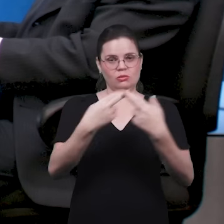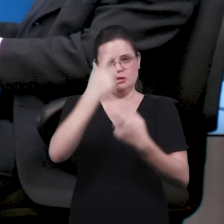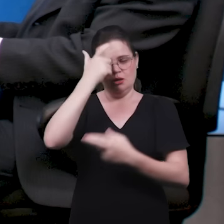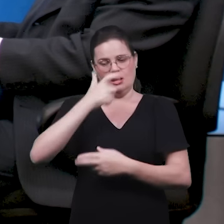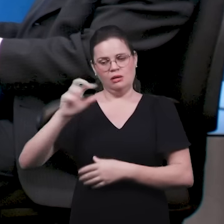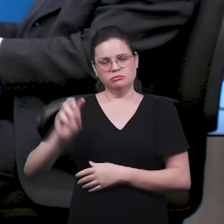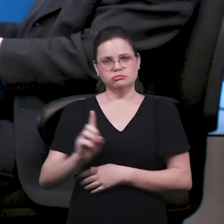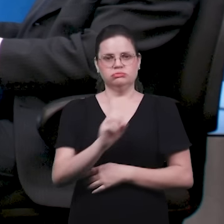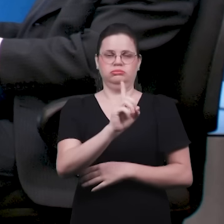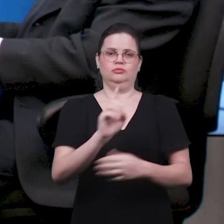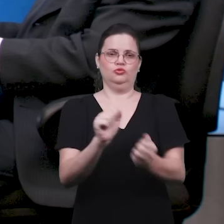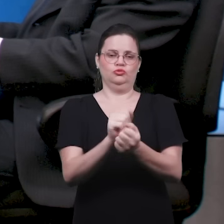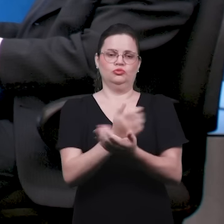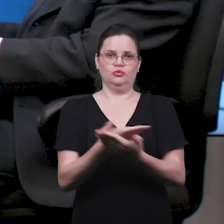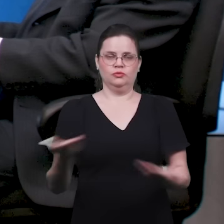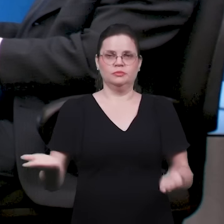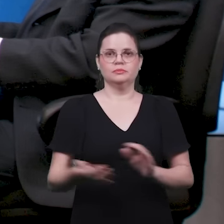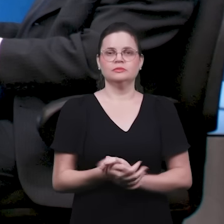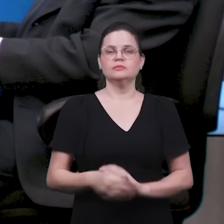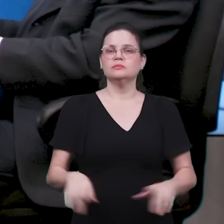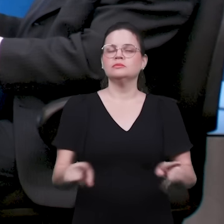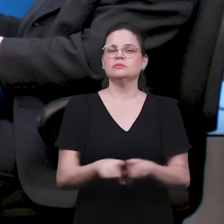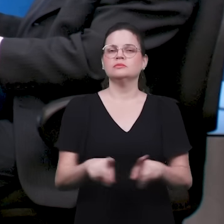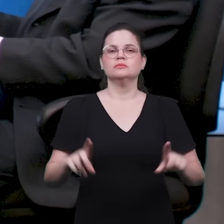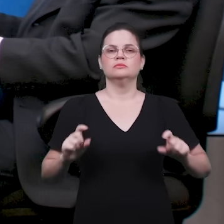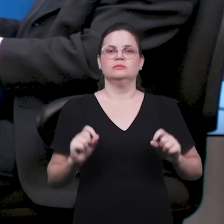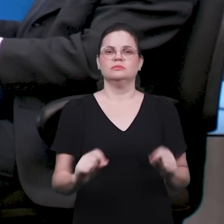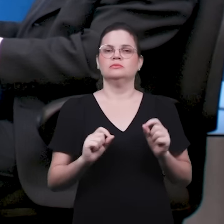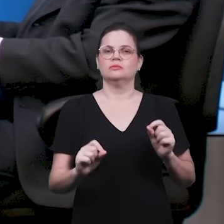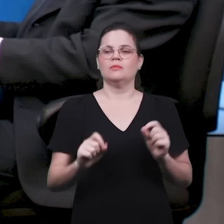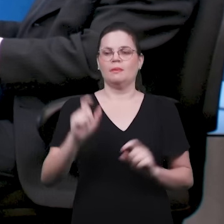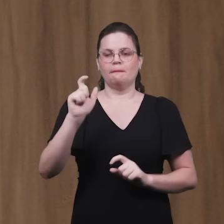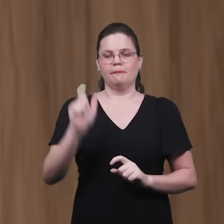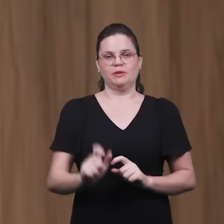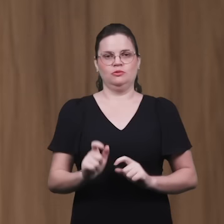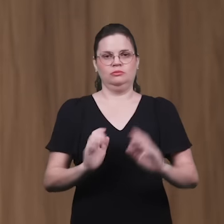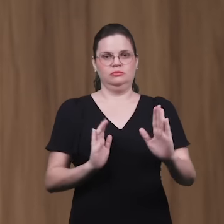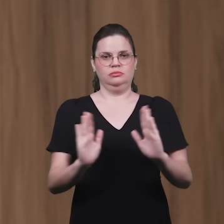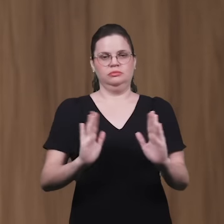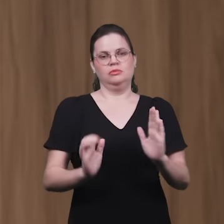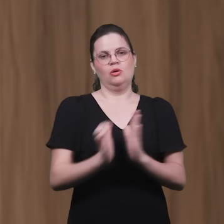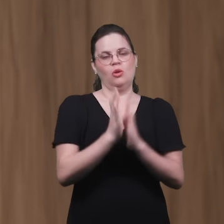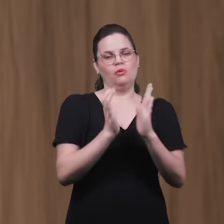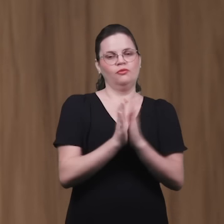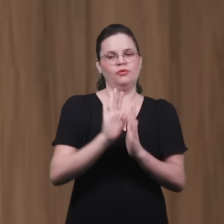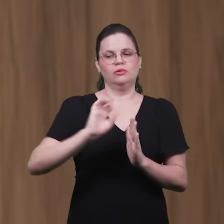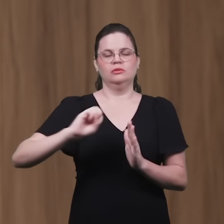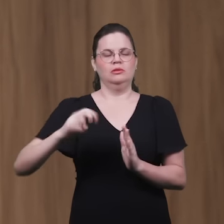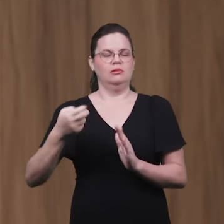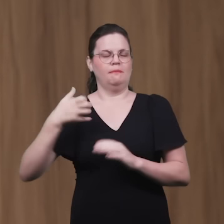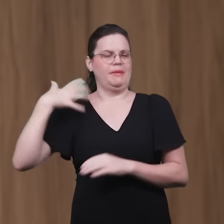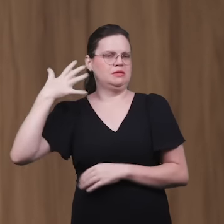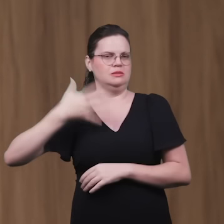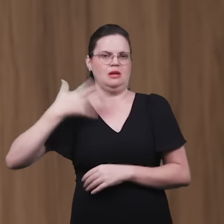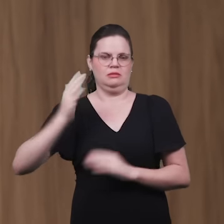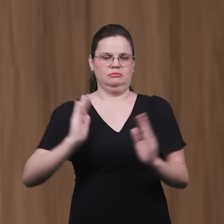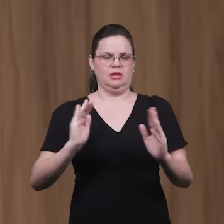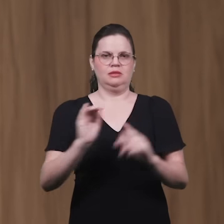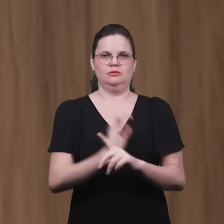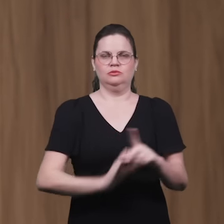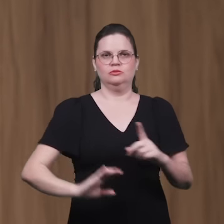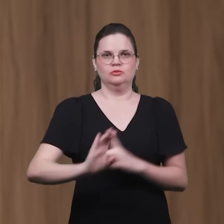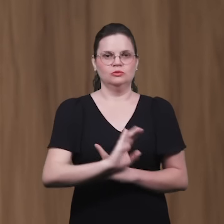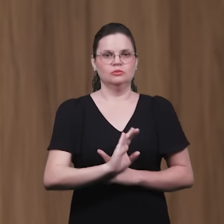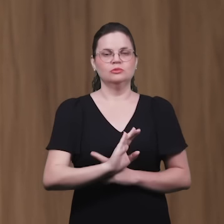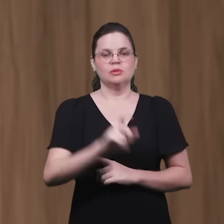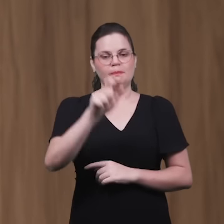do dirigente do culto, né, seja ali o que vai dirigir o período de louvor, até depois entregar uma